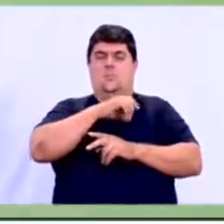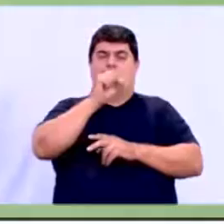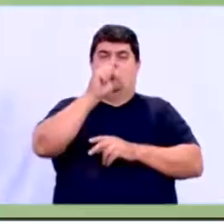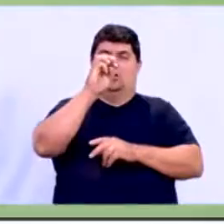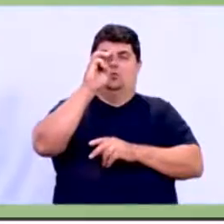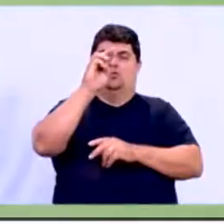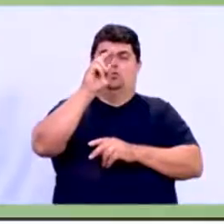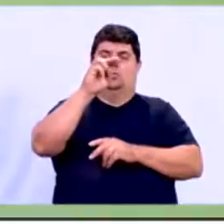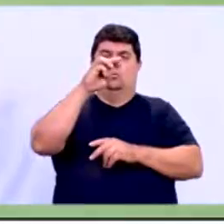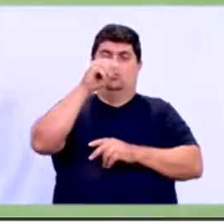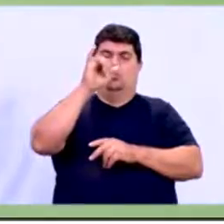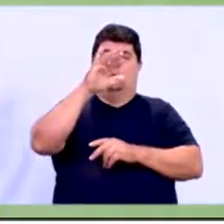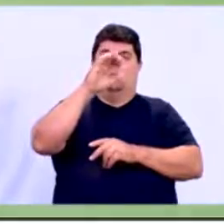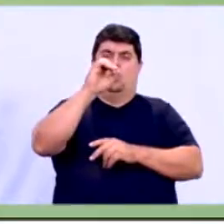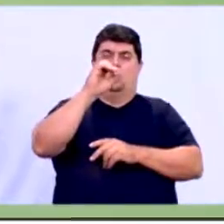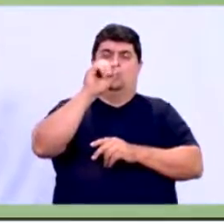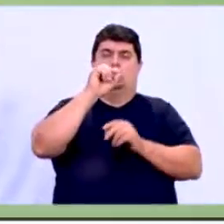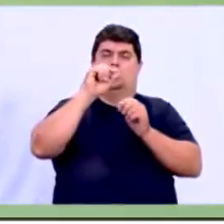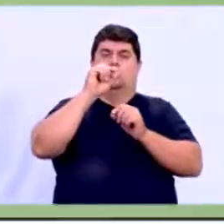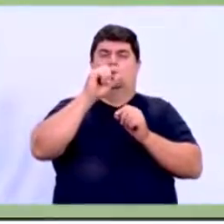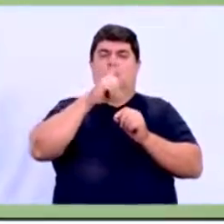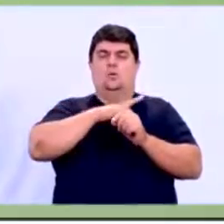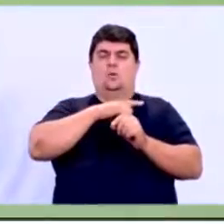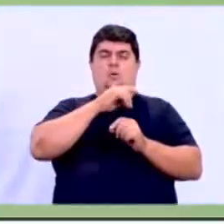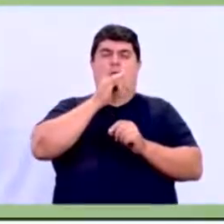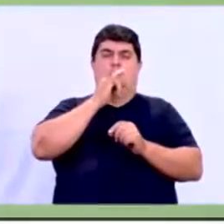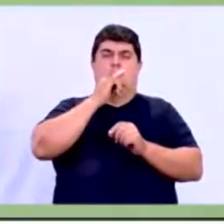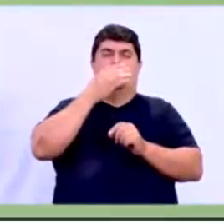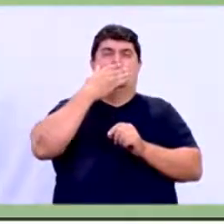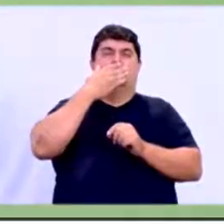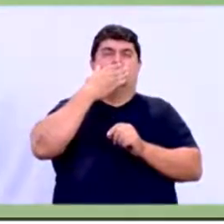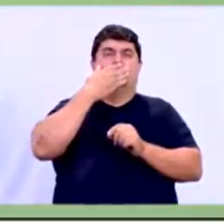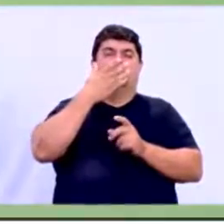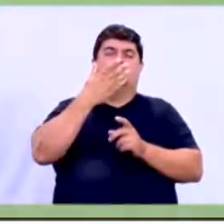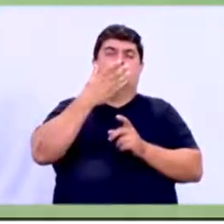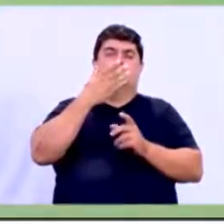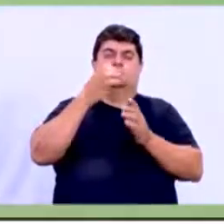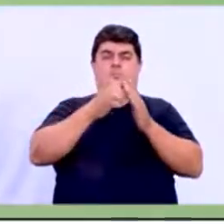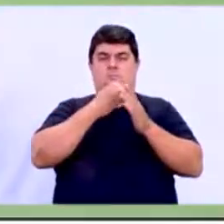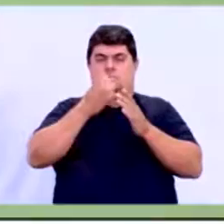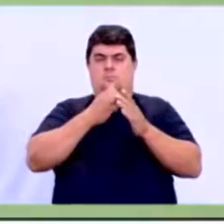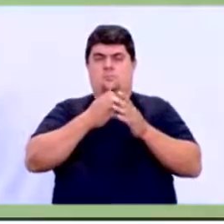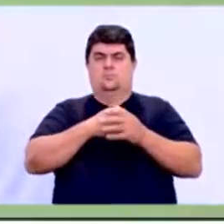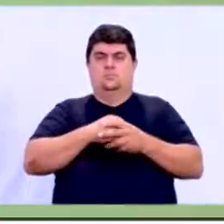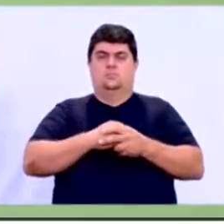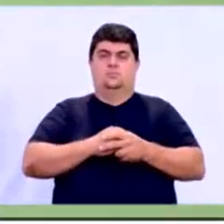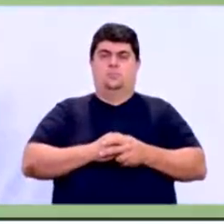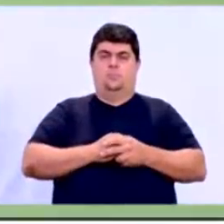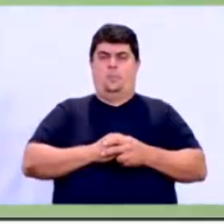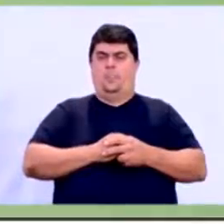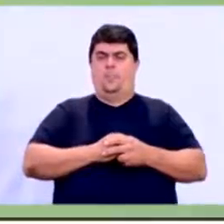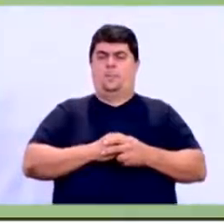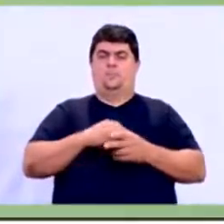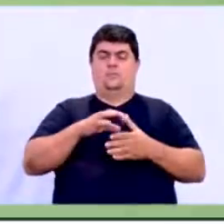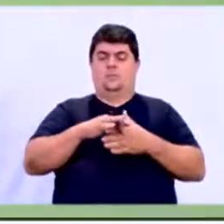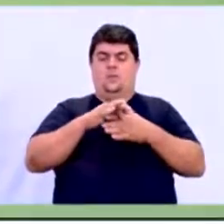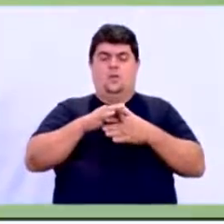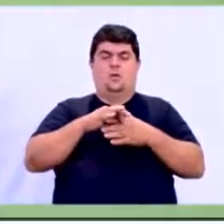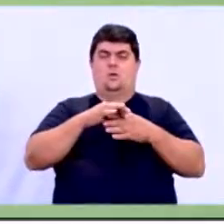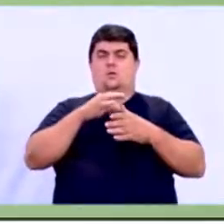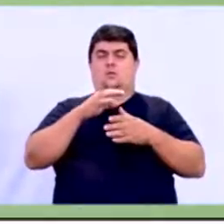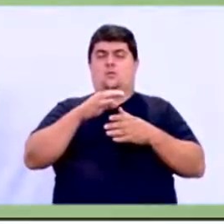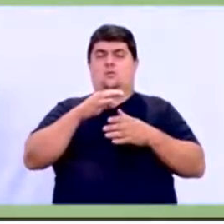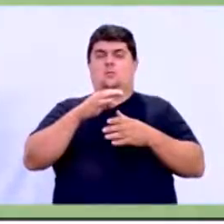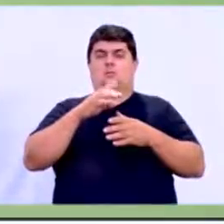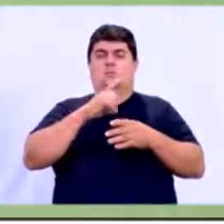o título, né? Está relacionado ao tipo do empreendimento. O sumário, ele apresenta os principais tópicos do plano de